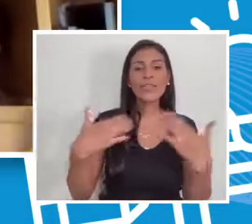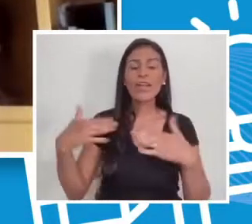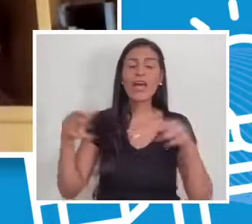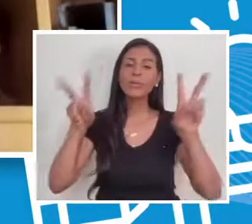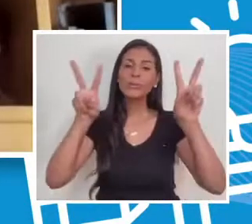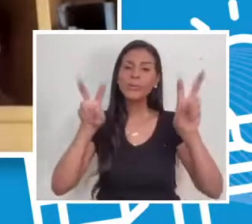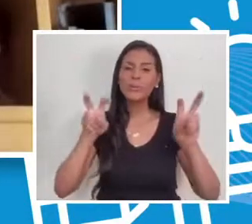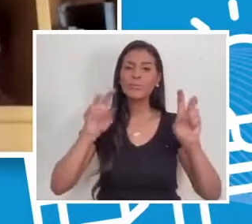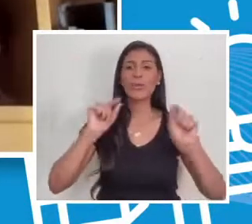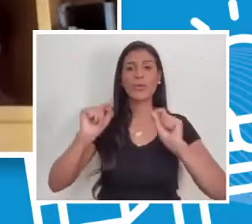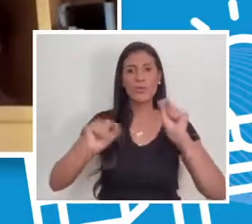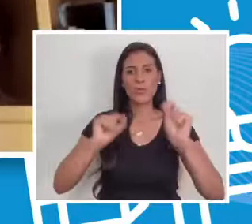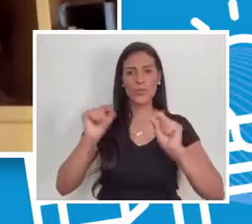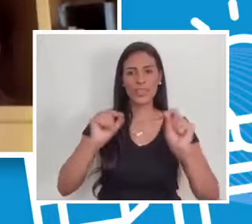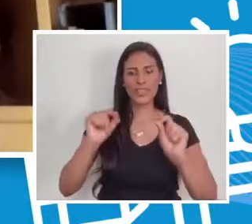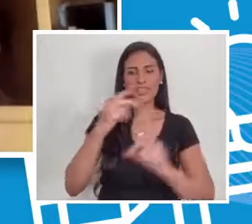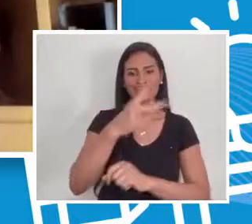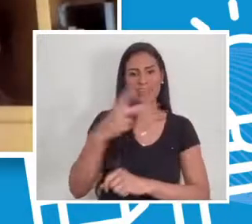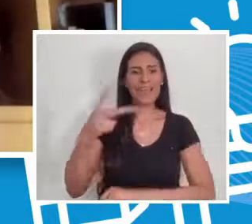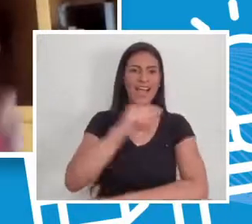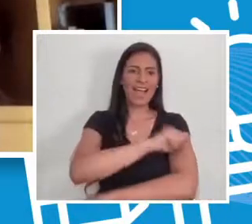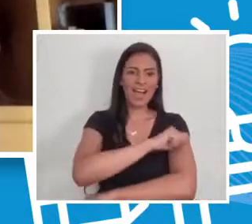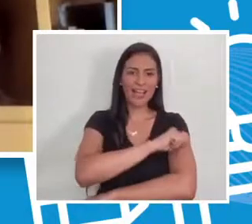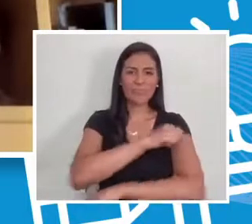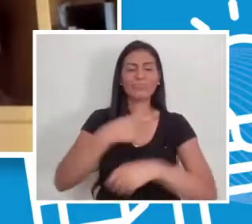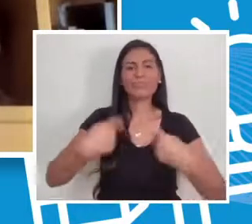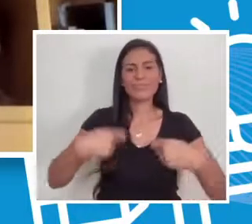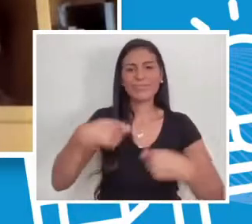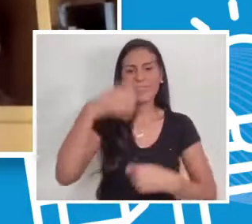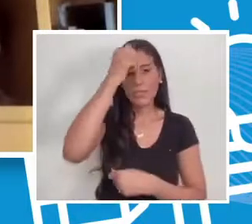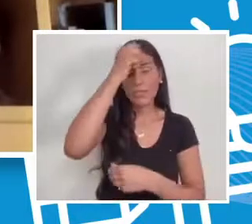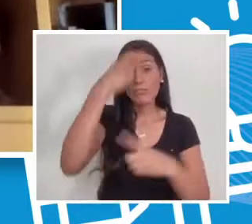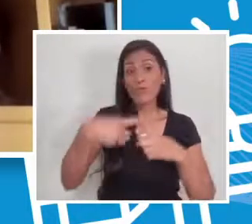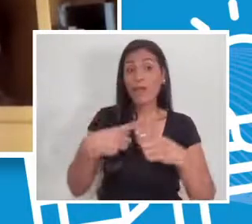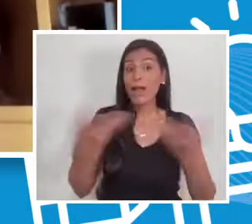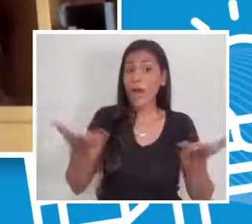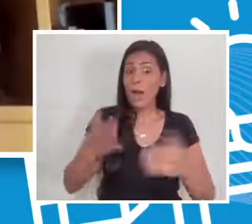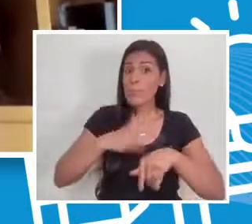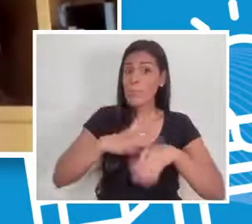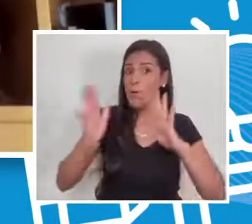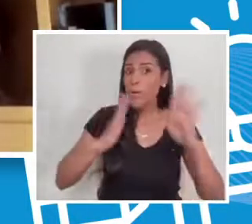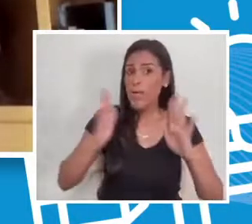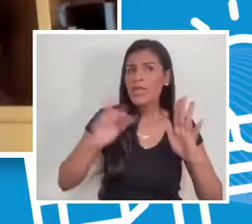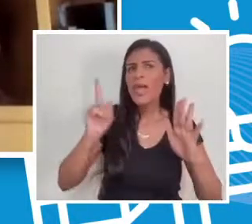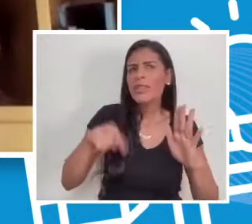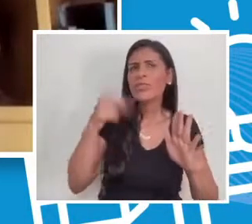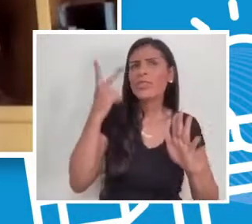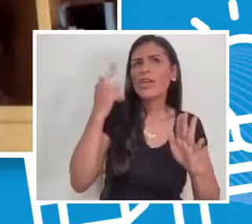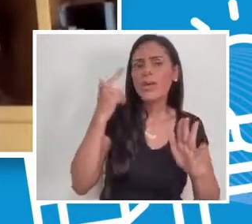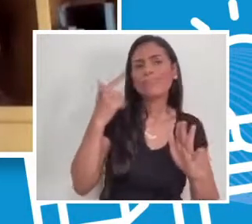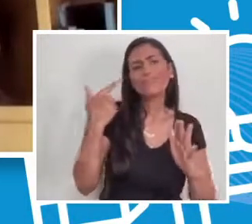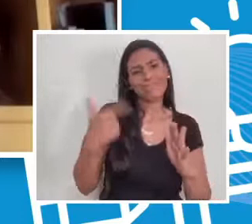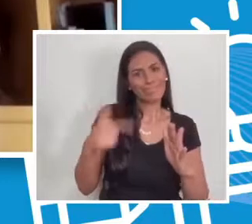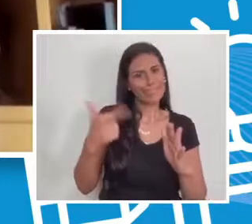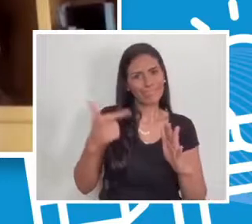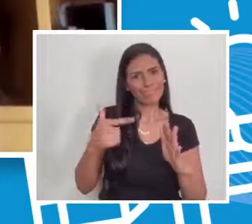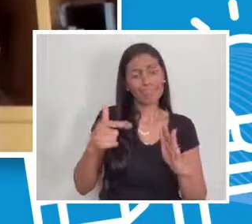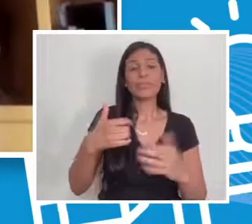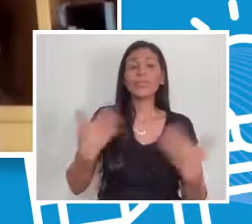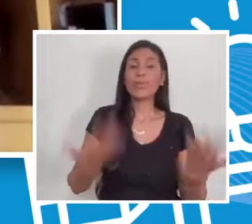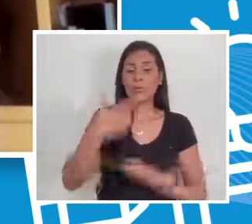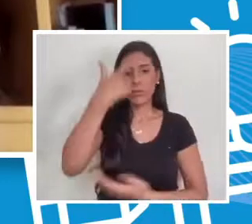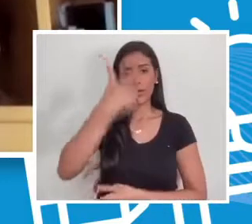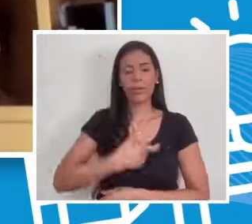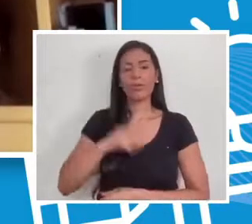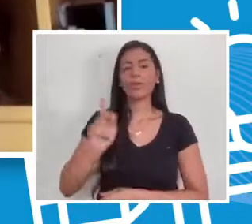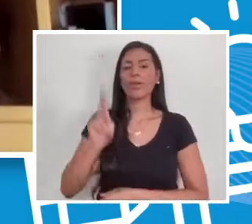aprender, porque nós não estamos num contexto normal. Então, eu queria começar dizendo que eu sou a Kátia, eu sou uma mulher